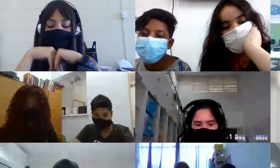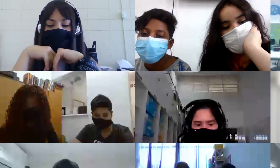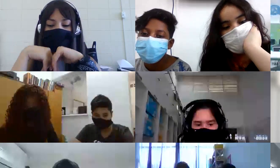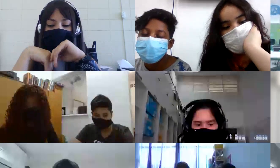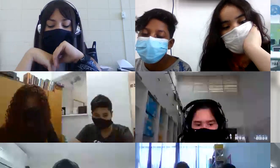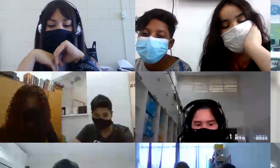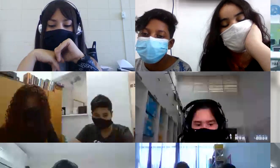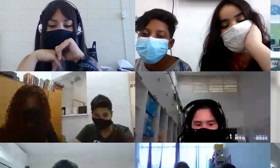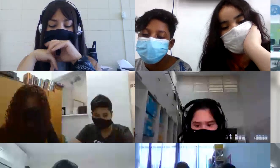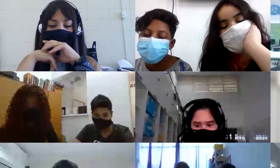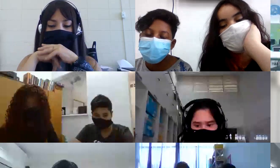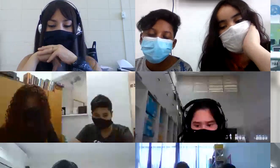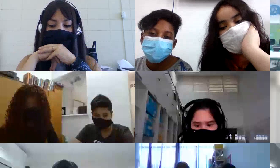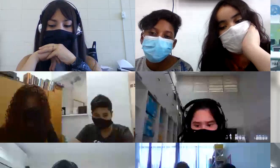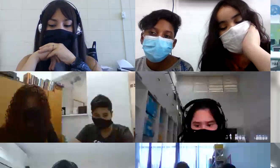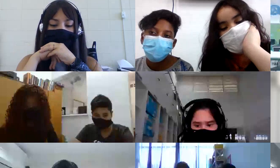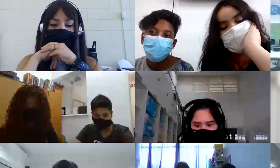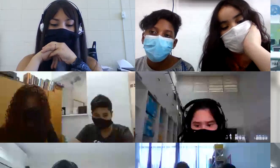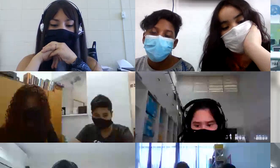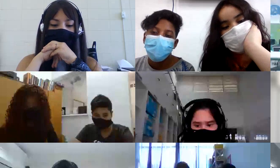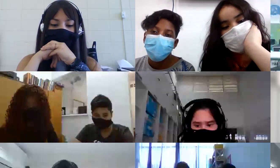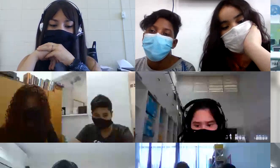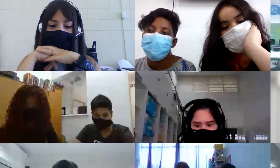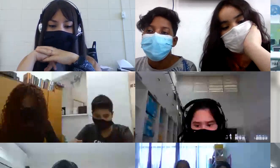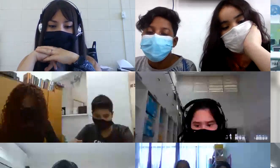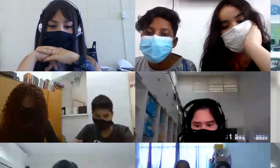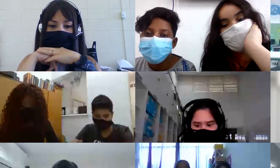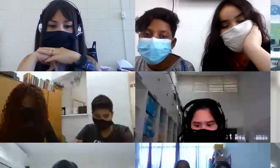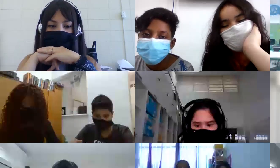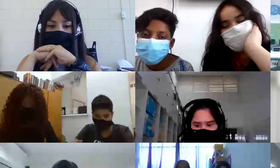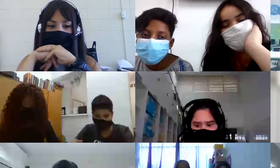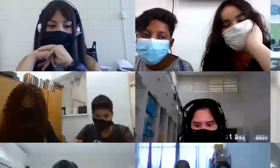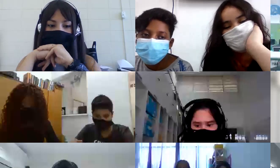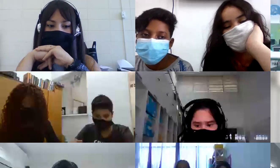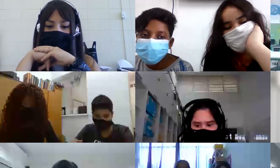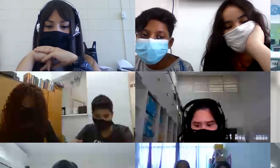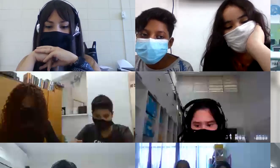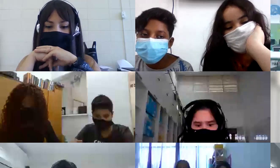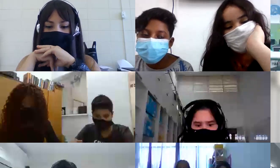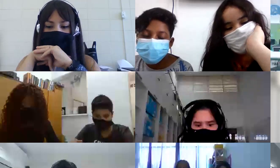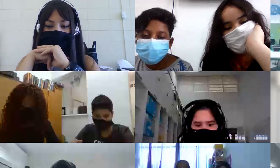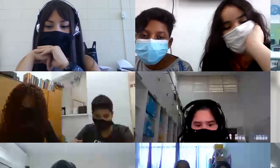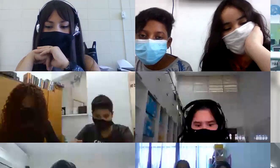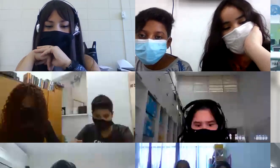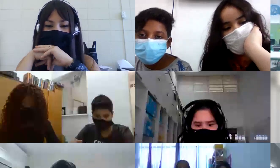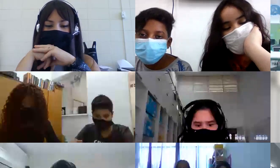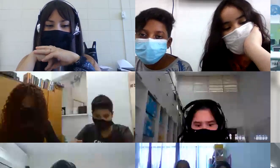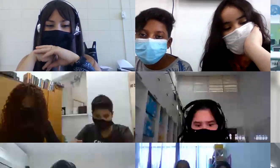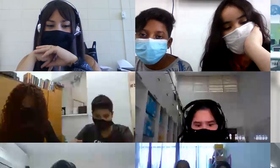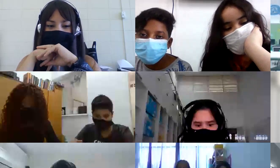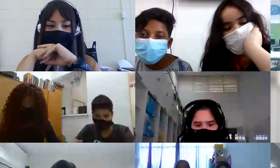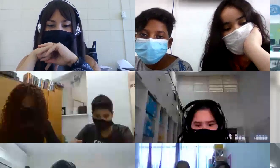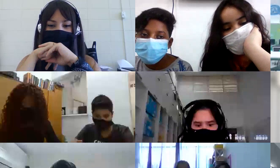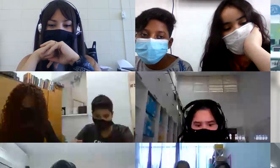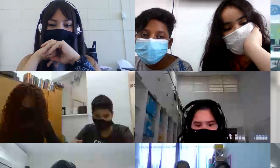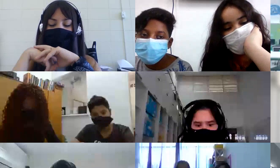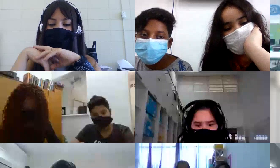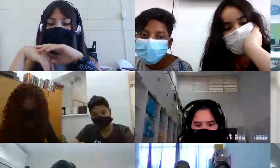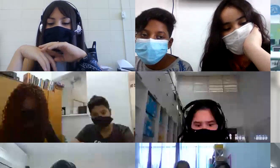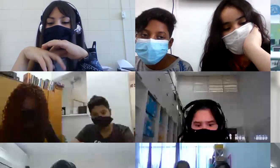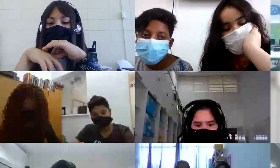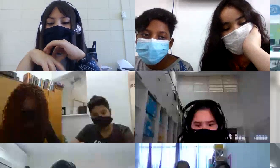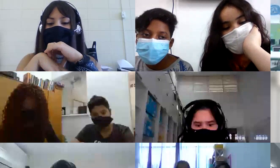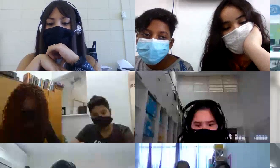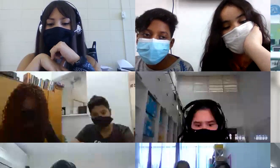né? Tem gente que já foi chamado, aí já ficou tremendo na hora que foi chamado. Falou, ai meu Deus, que assunto... Não é nada de complicado, é